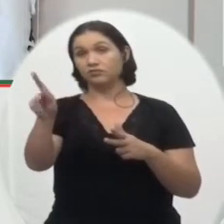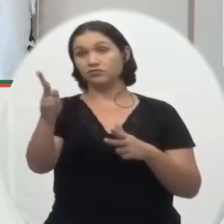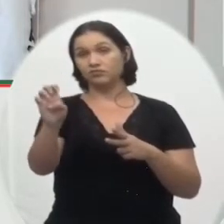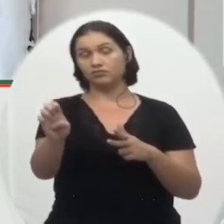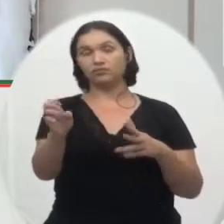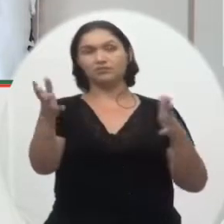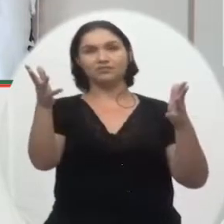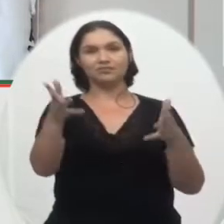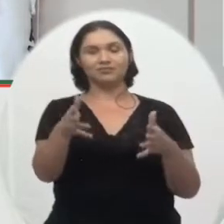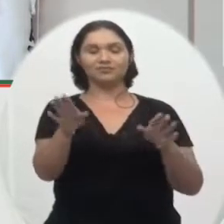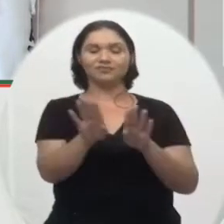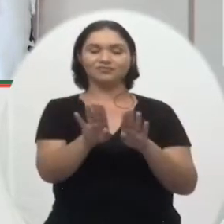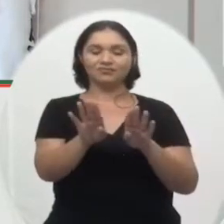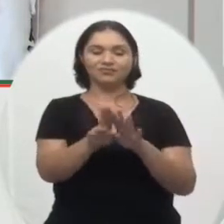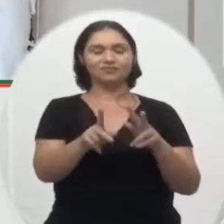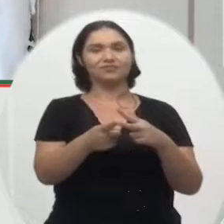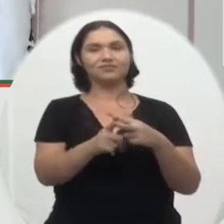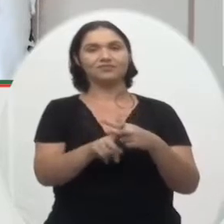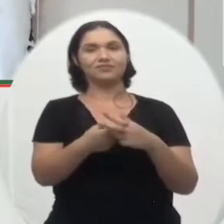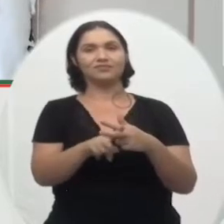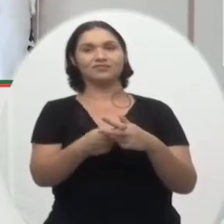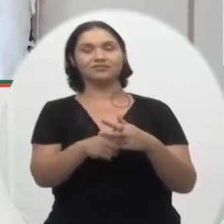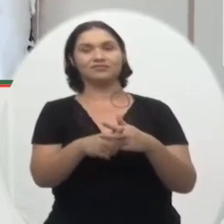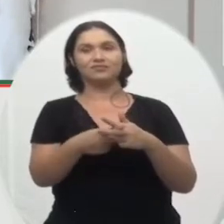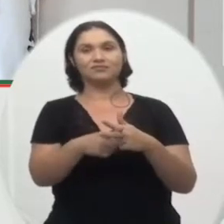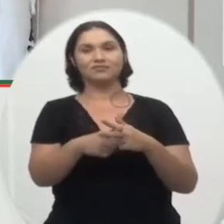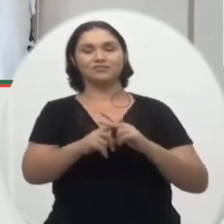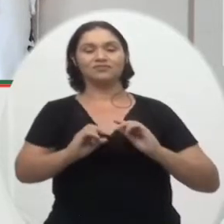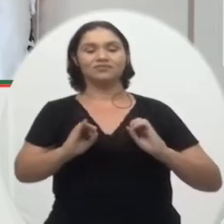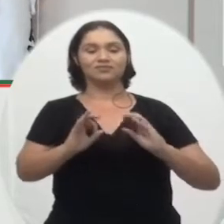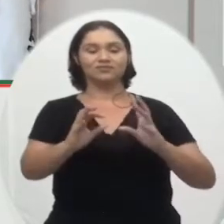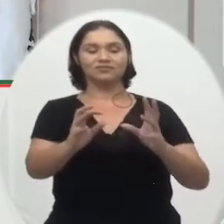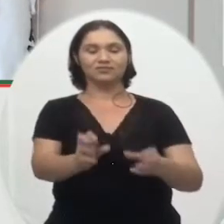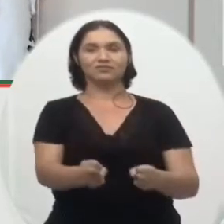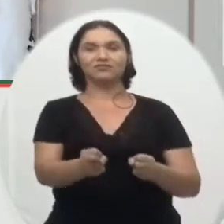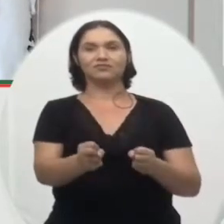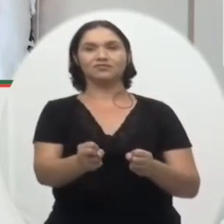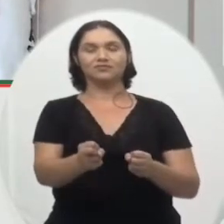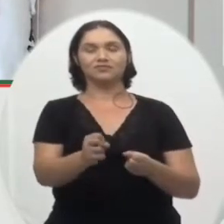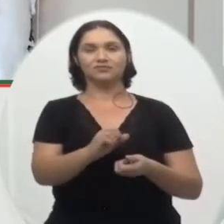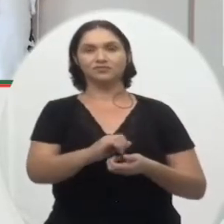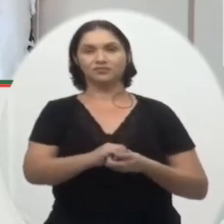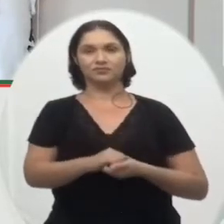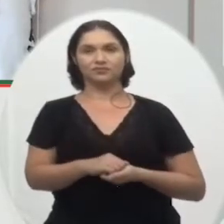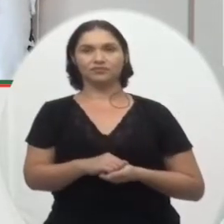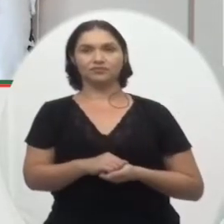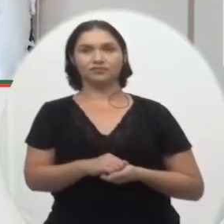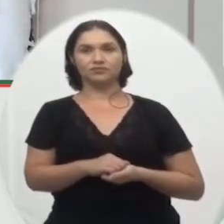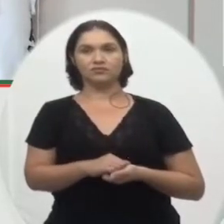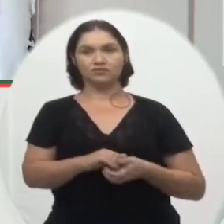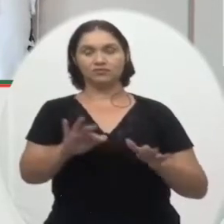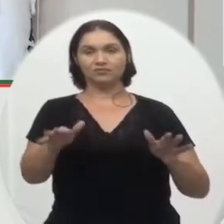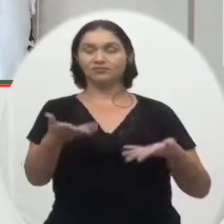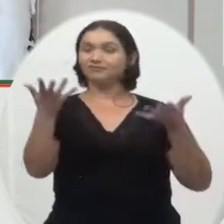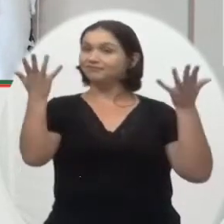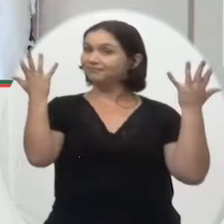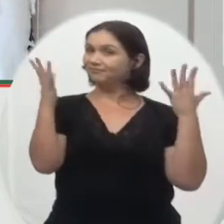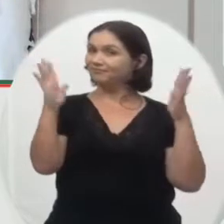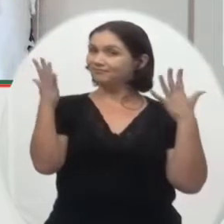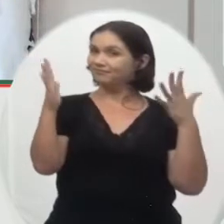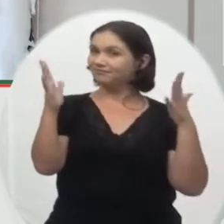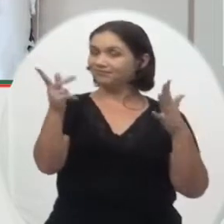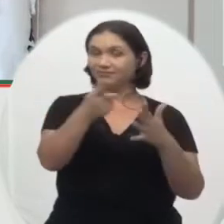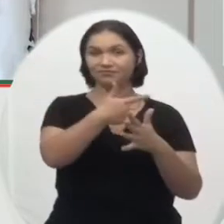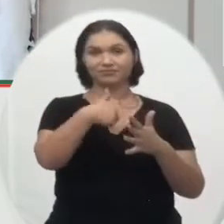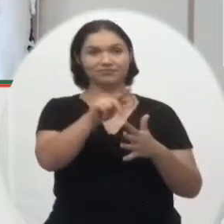foi assinada a ordem de serviço para revitalizar todo o nosso centro comunitário. E fica aqui meus parabéns ao